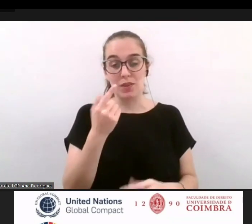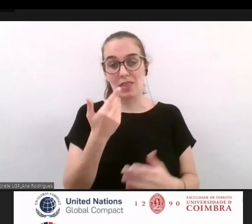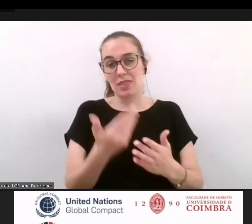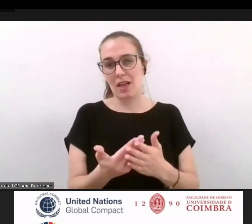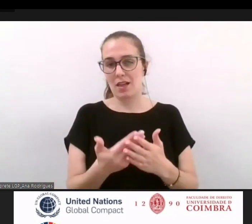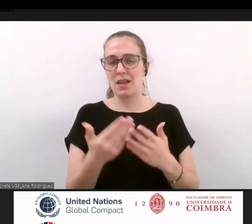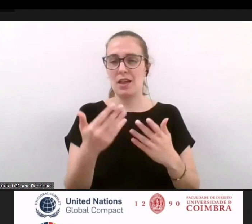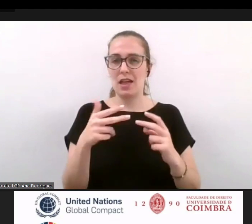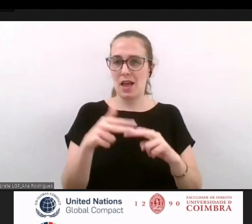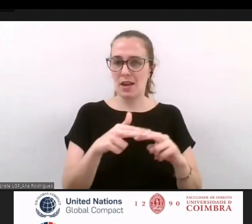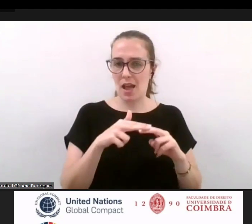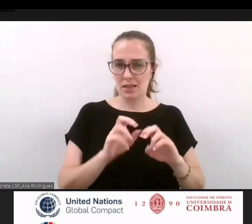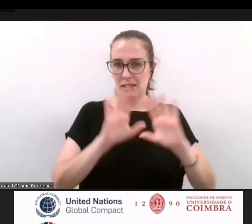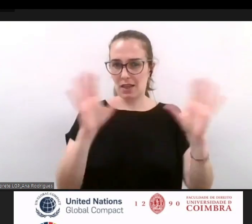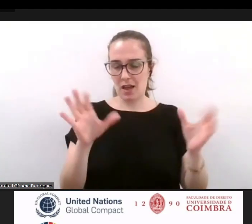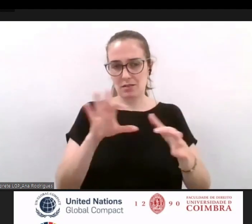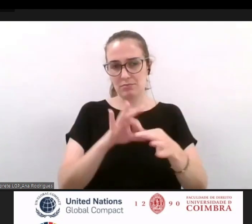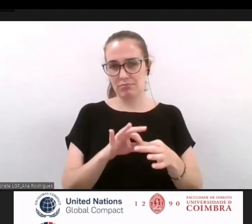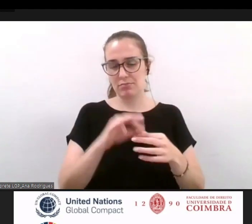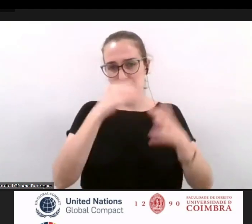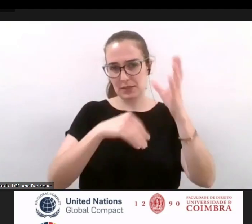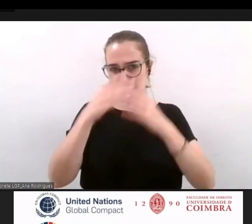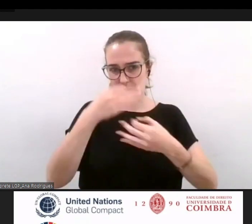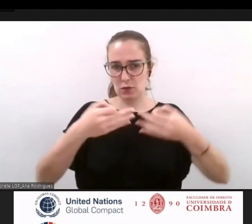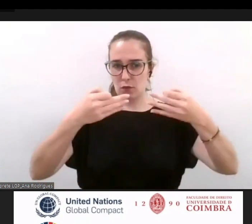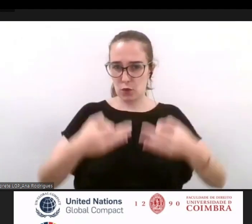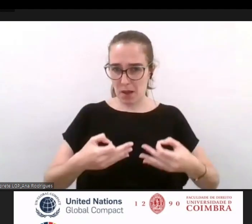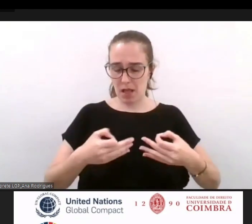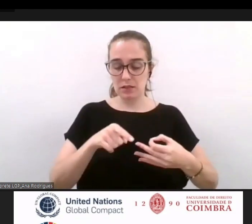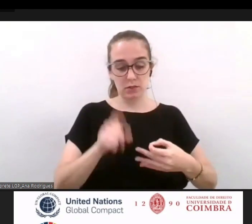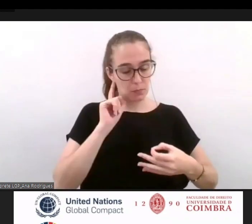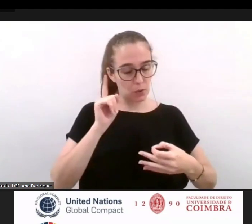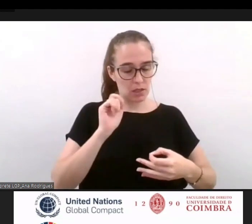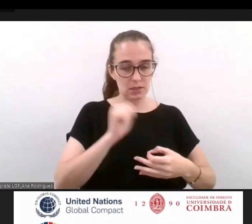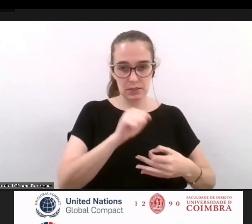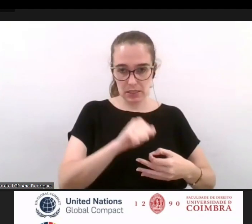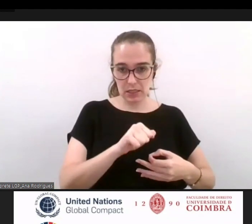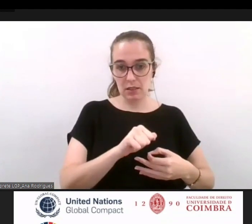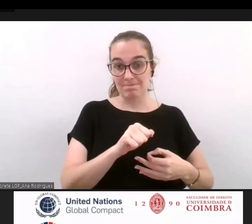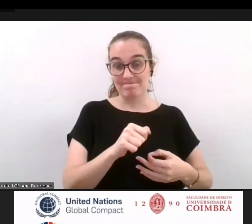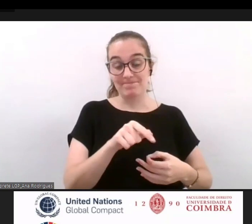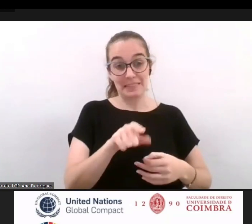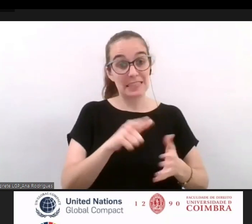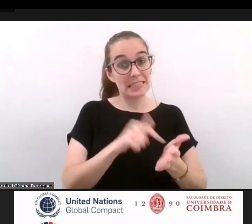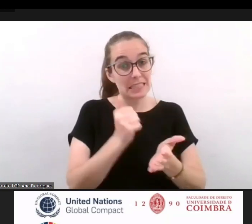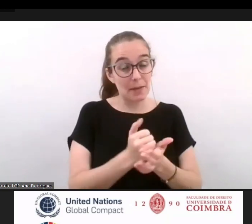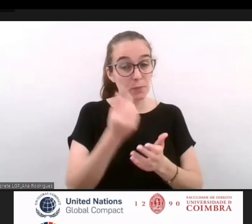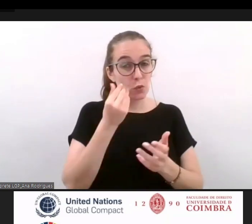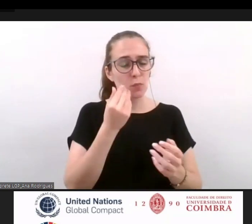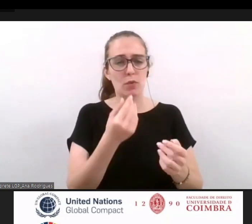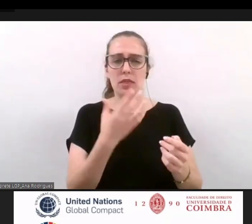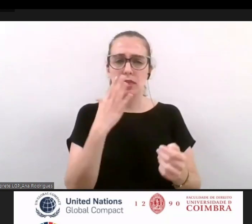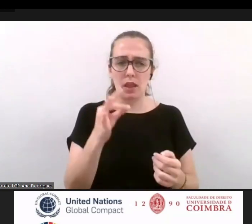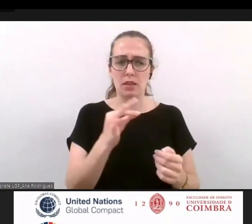seu enquadramento nos objetivos e metas de aprendizagem formais de cada currículo, é absolutamente essencial, e isto é feito sempre em diálogo com as universidades